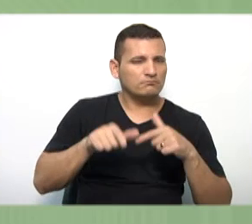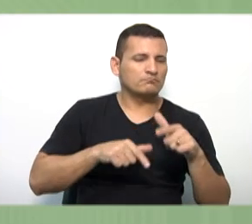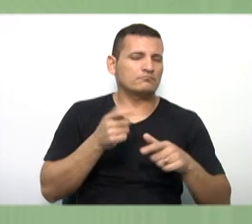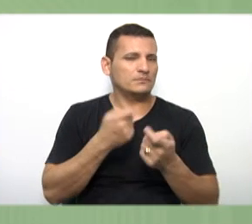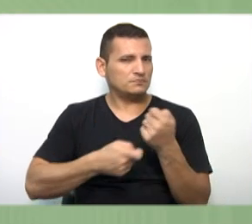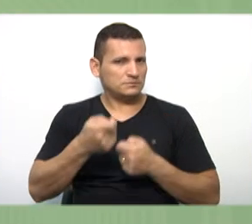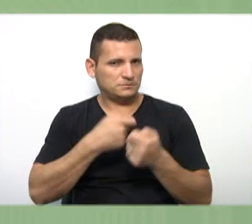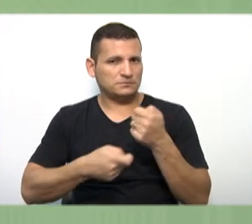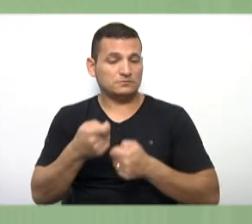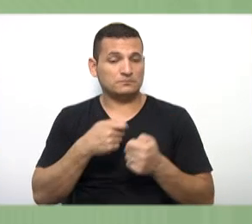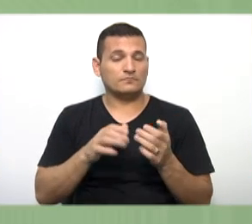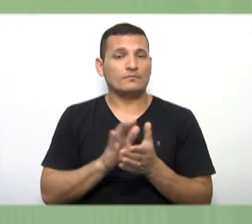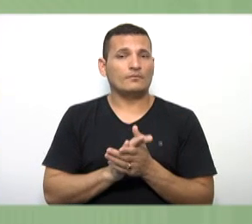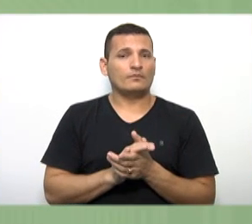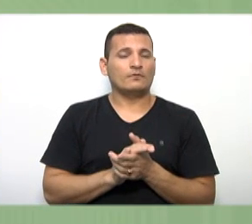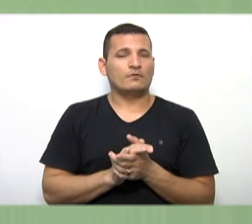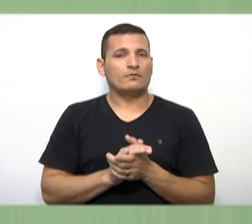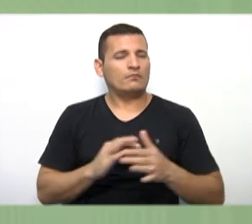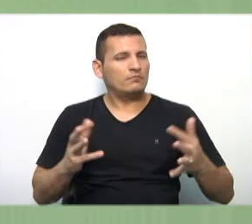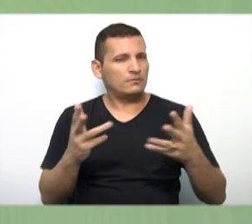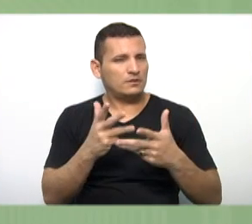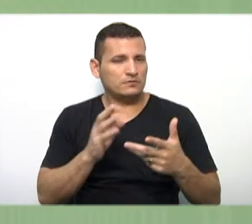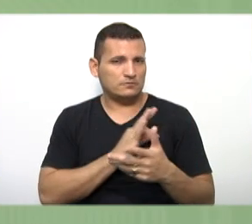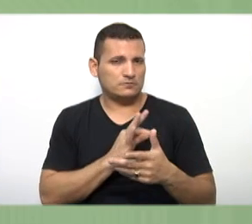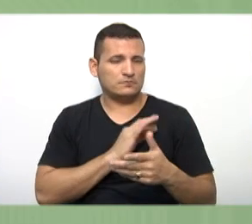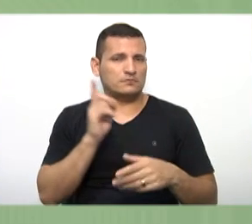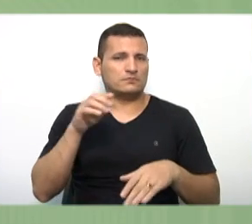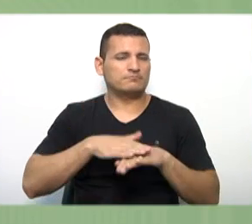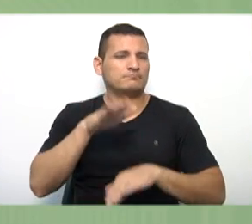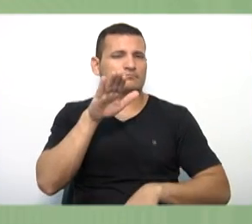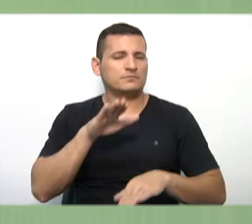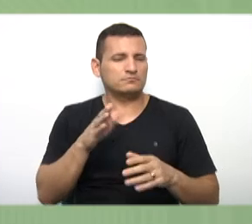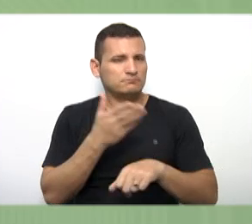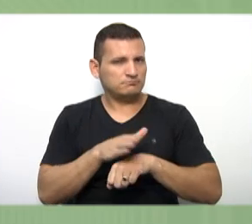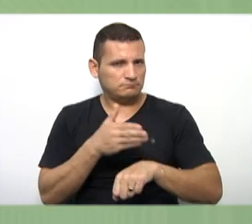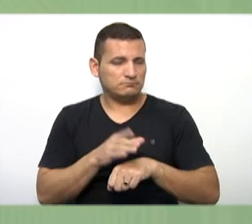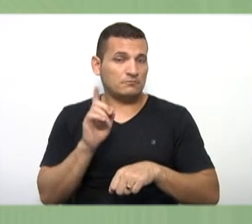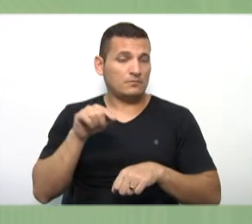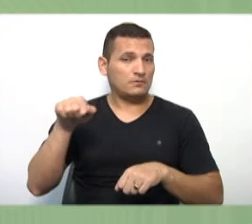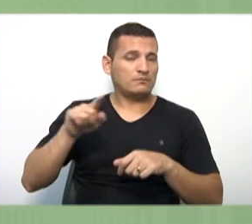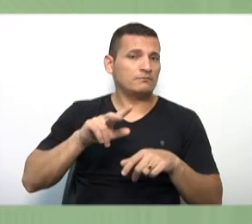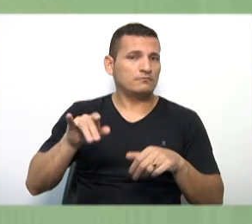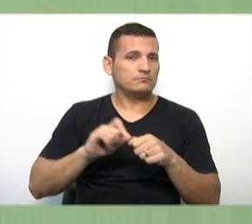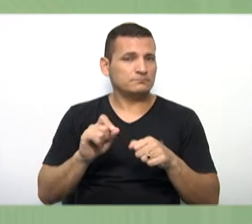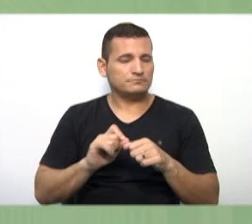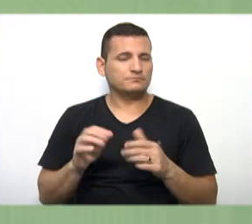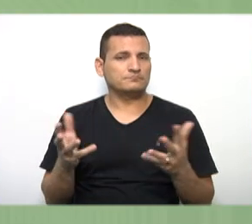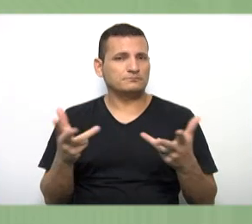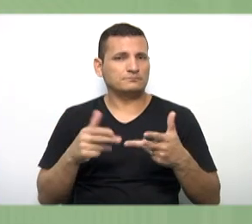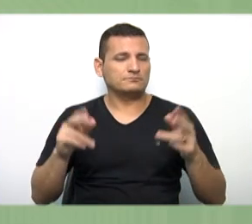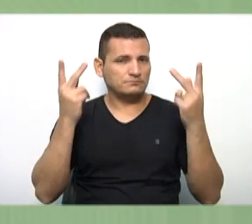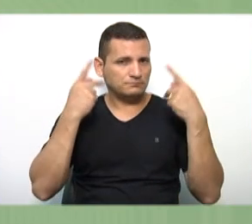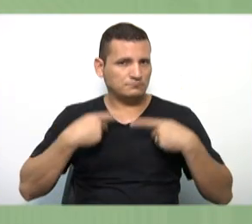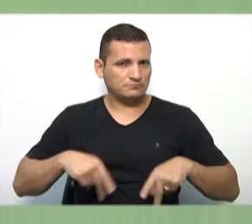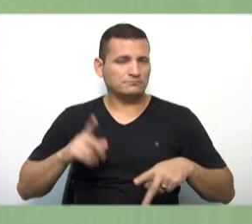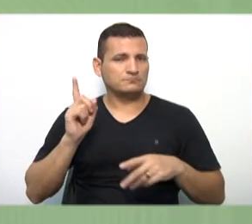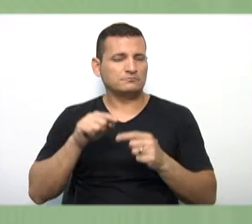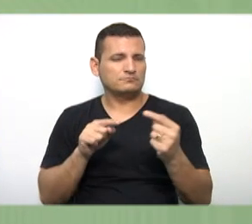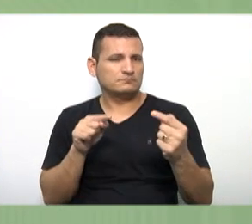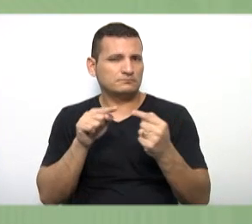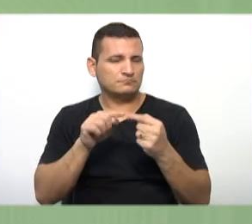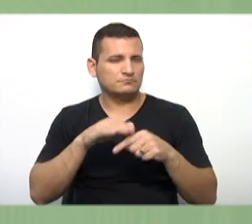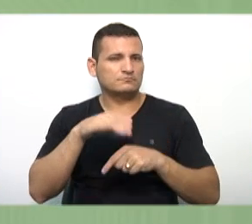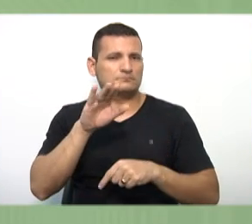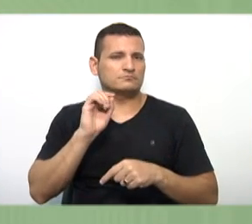técnicas mais prática, são atividades que ele vai realizar a tarefa lá. Habilidades humanas são habilidades ligadas